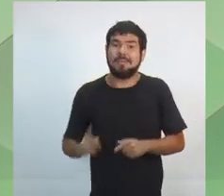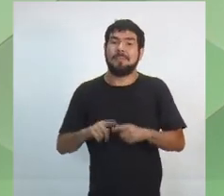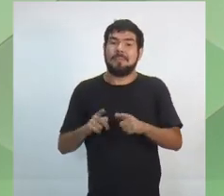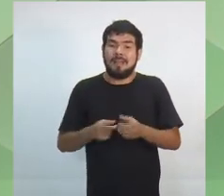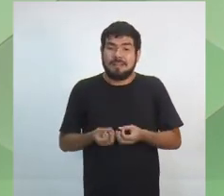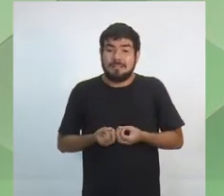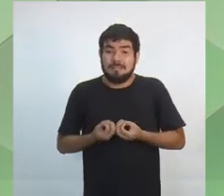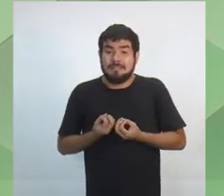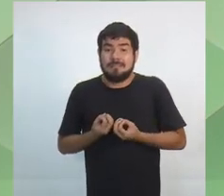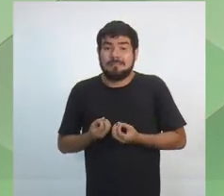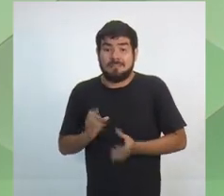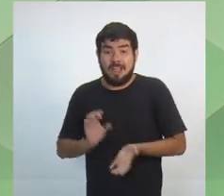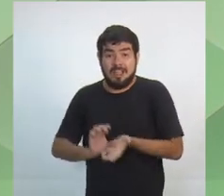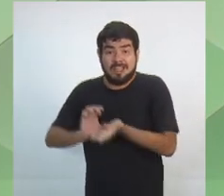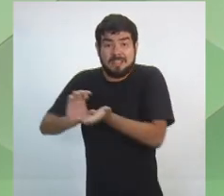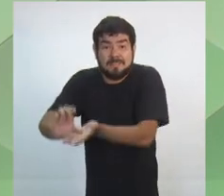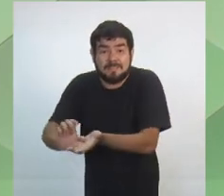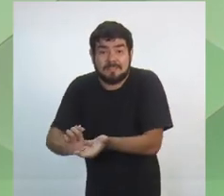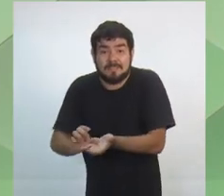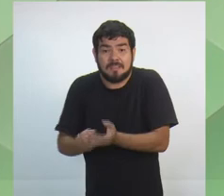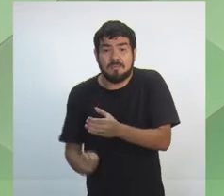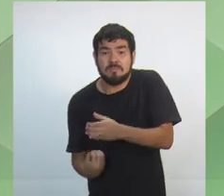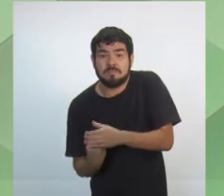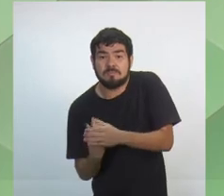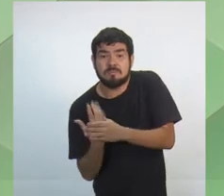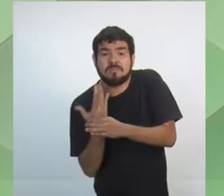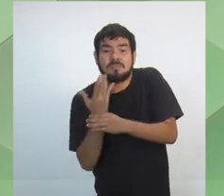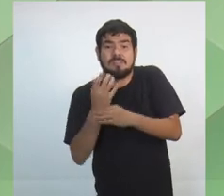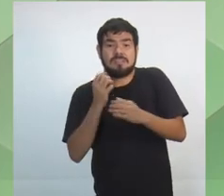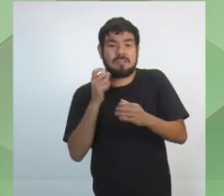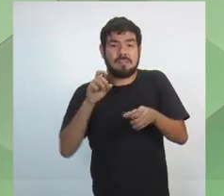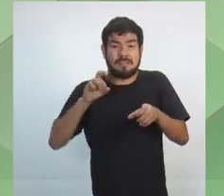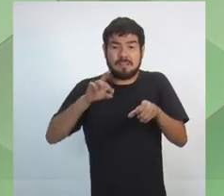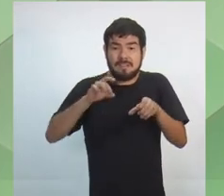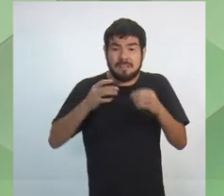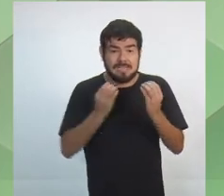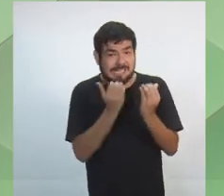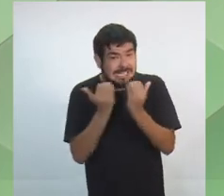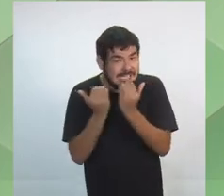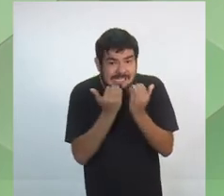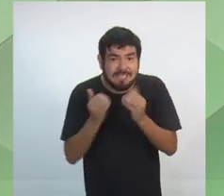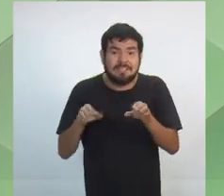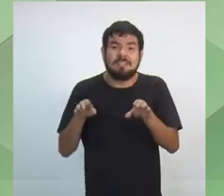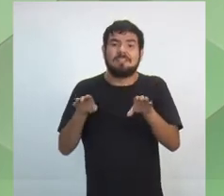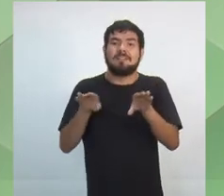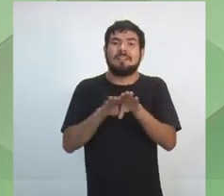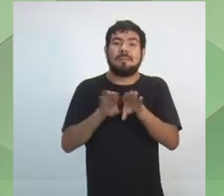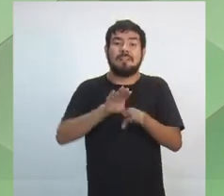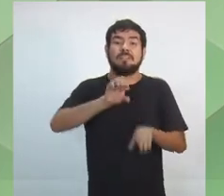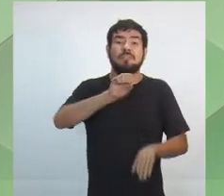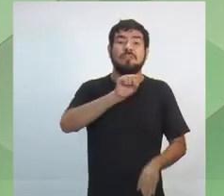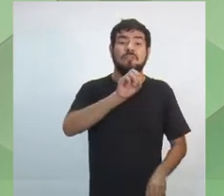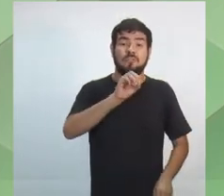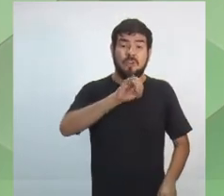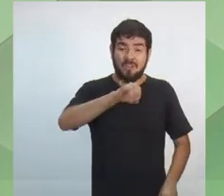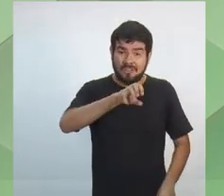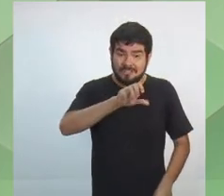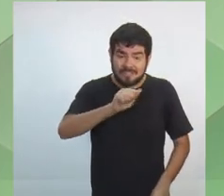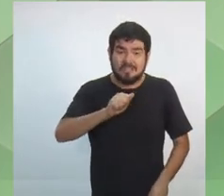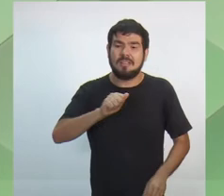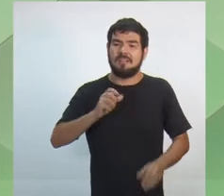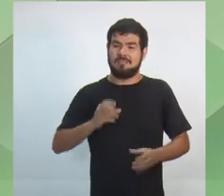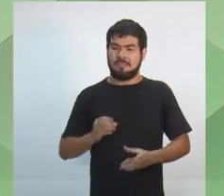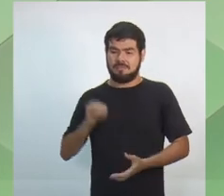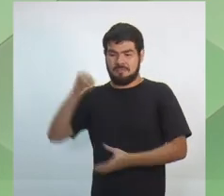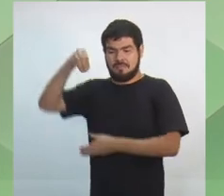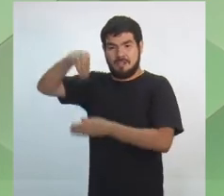e de soja. Vamos colocar a mecanização em áreas que já estão devastadas há 30,